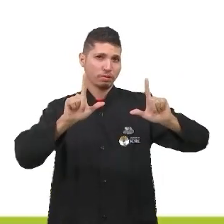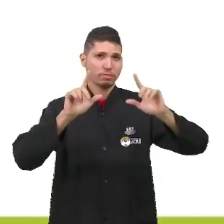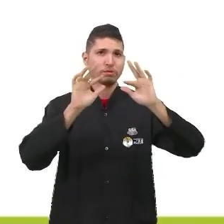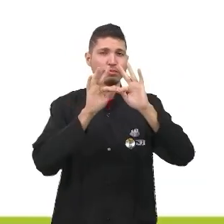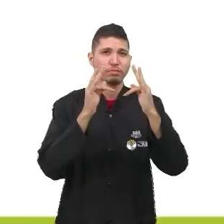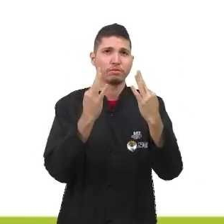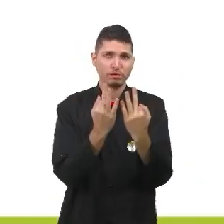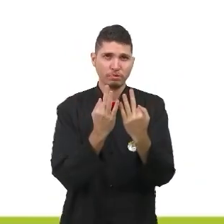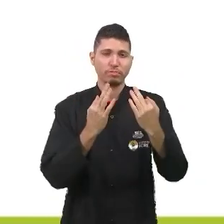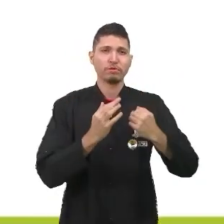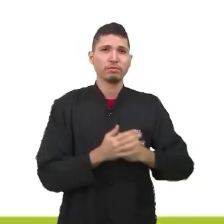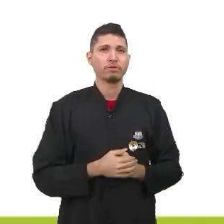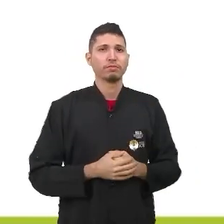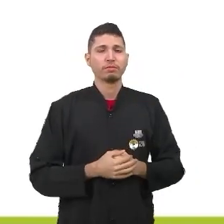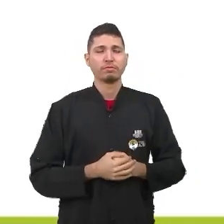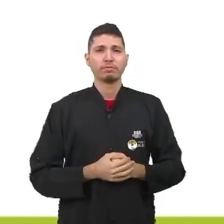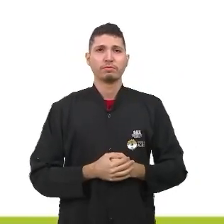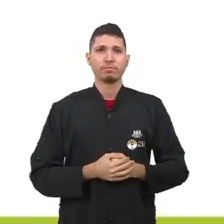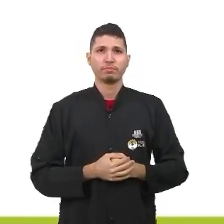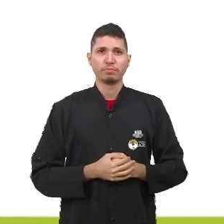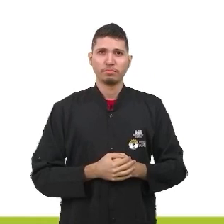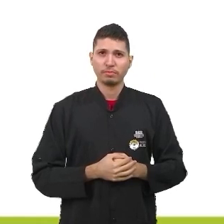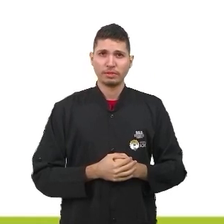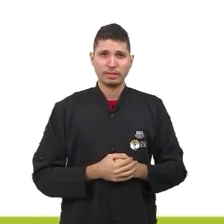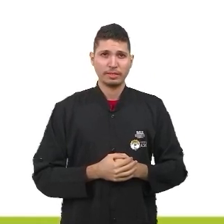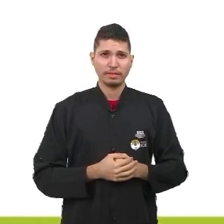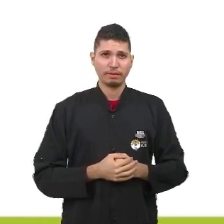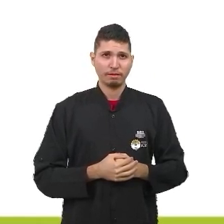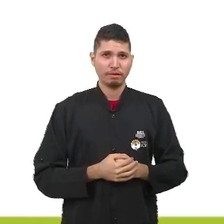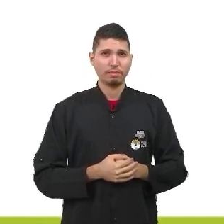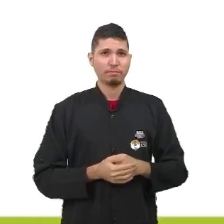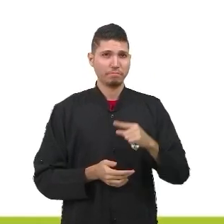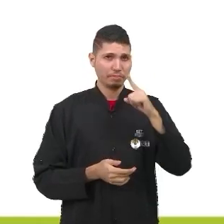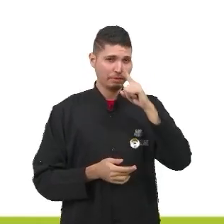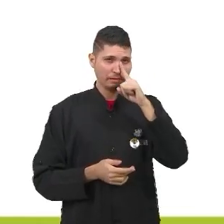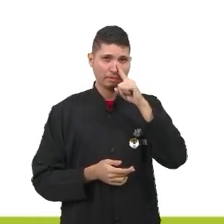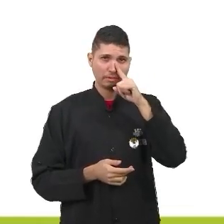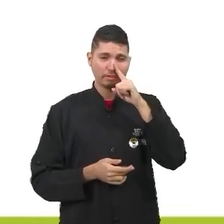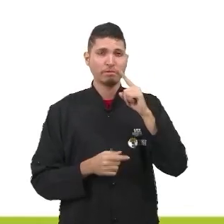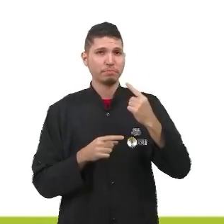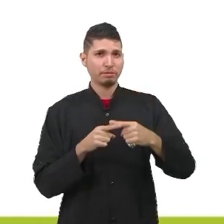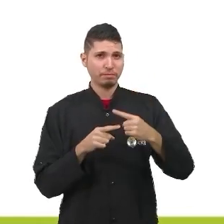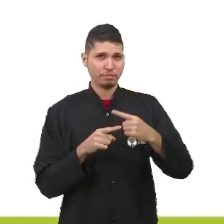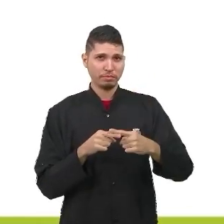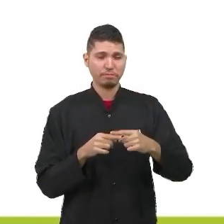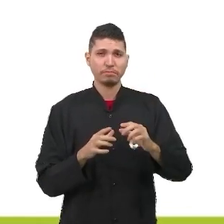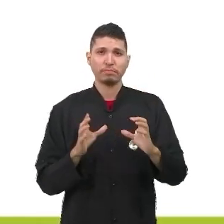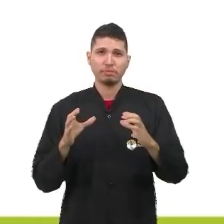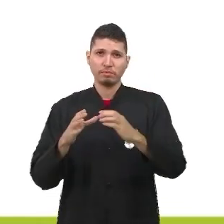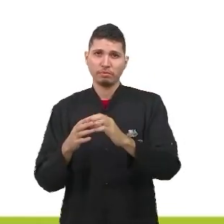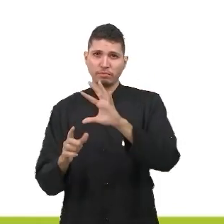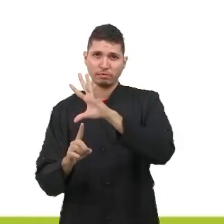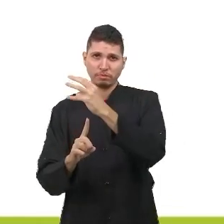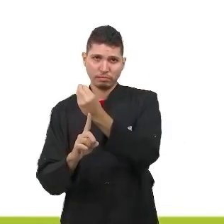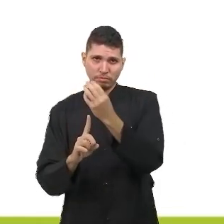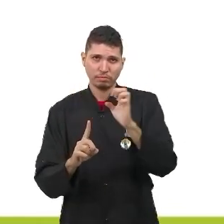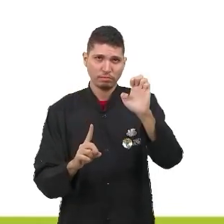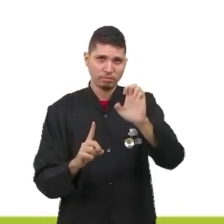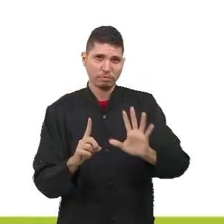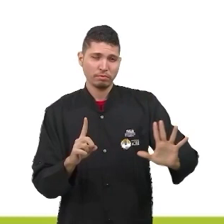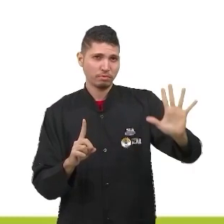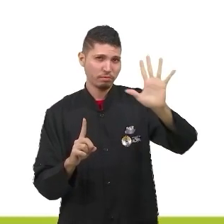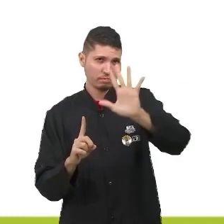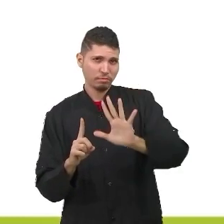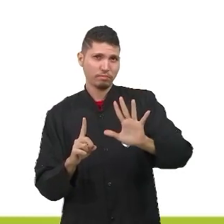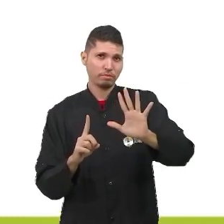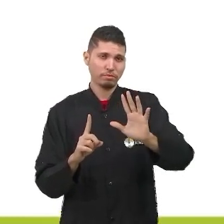pergunta, essa alternativa, ela é bem maliciosa. Por quê? Porque ela fala assim, recorreu ao vanguardismo, ou seja, as vanguardas europeias. Só que